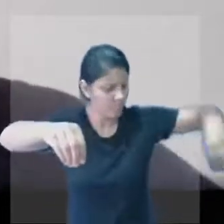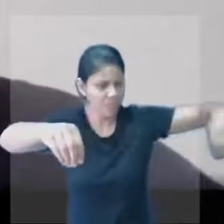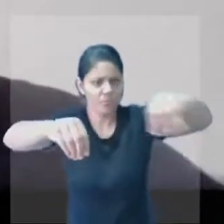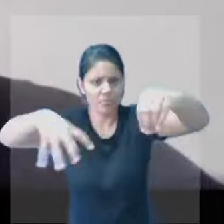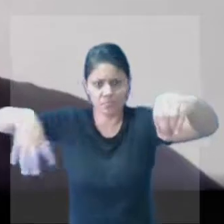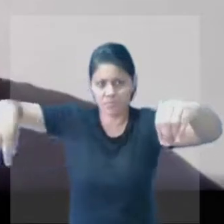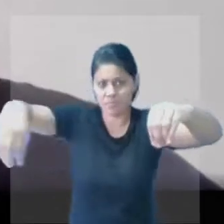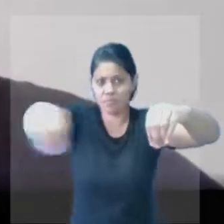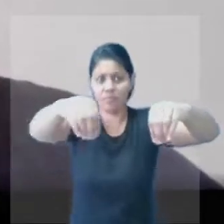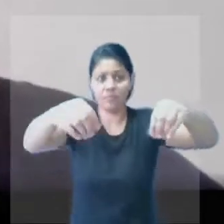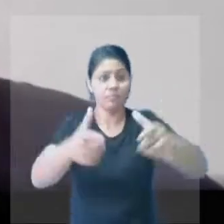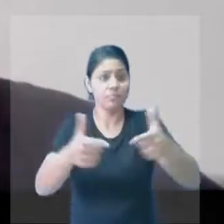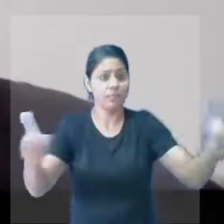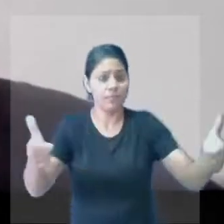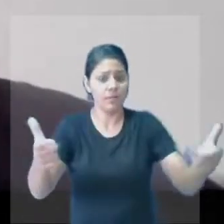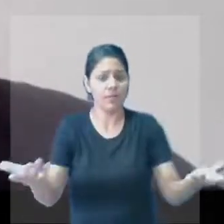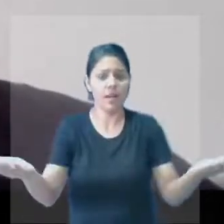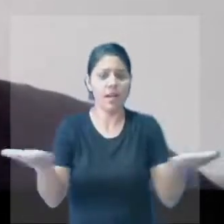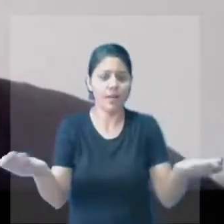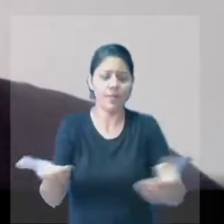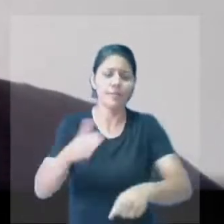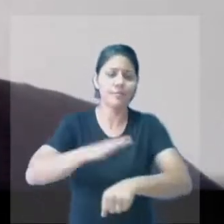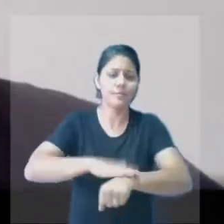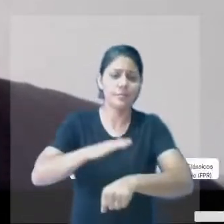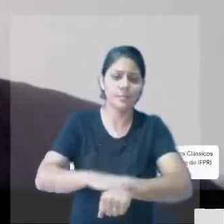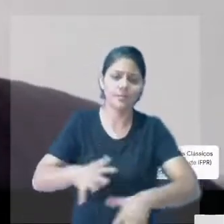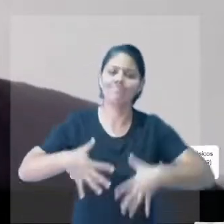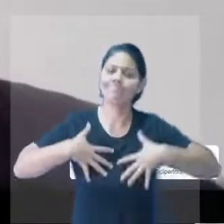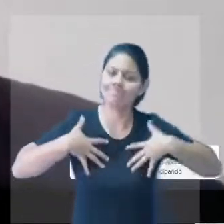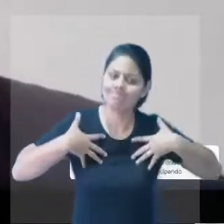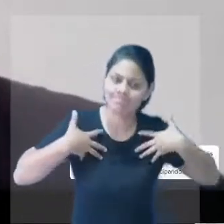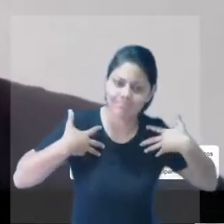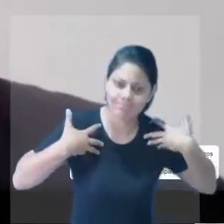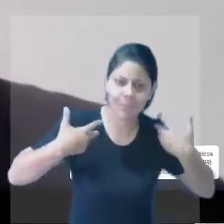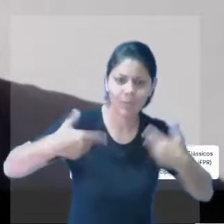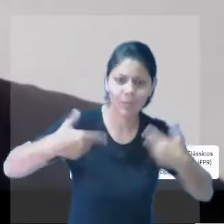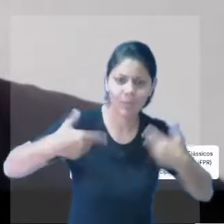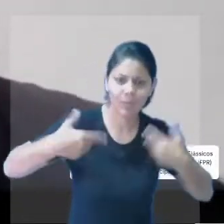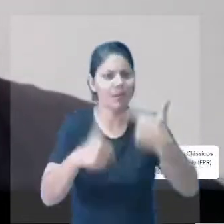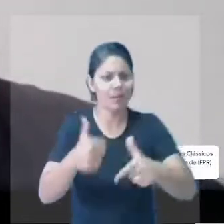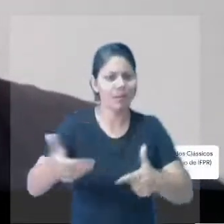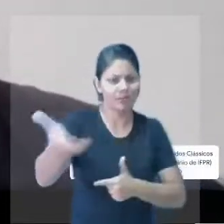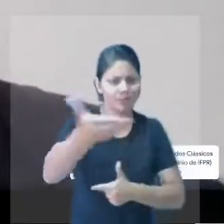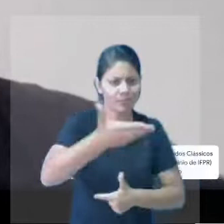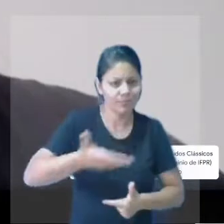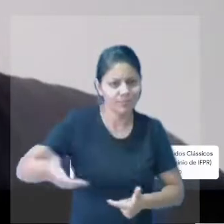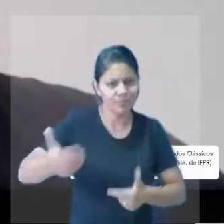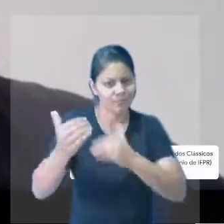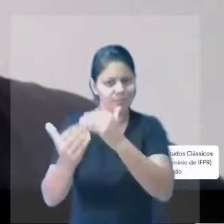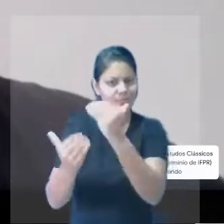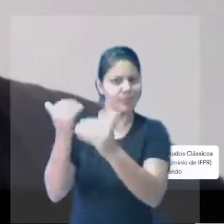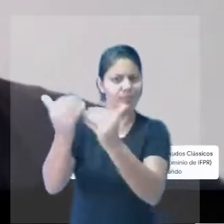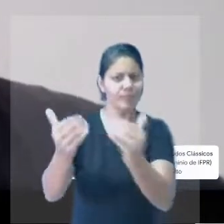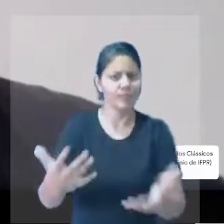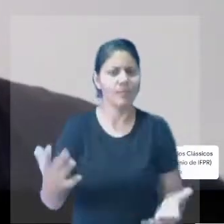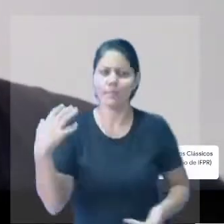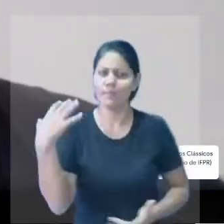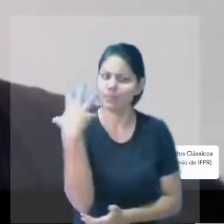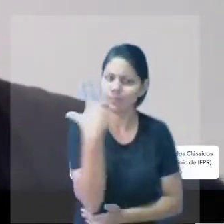muito grande estar aqui, nesse momento, falando com vocês. O trabalho que vocês desenvolvem é maravilhoso, é um